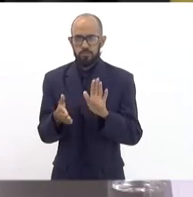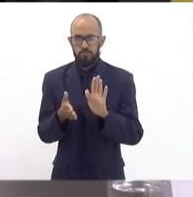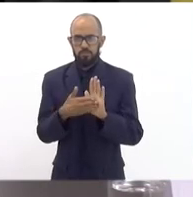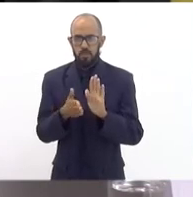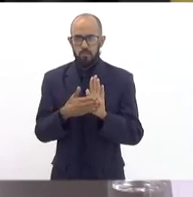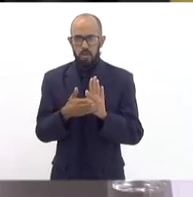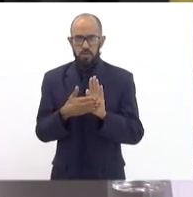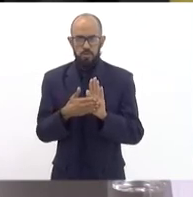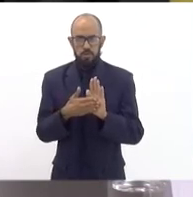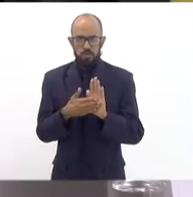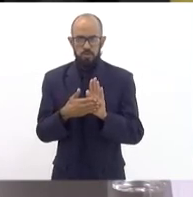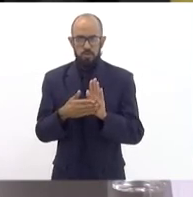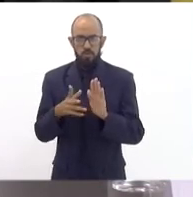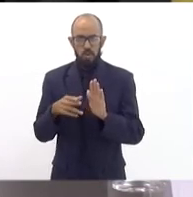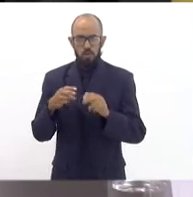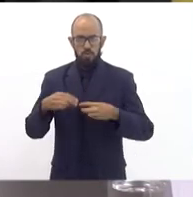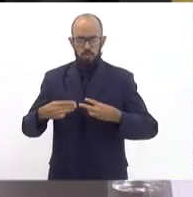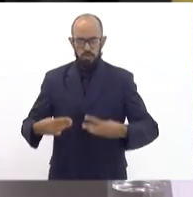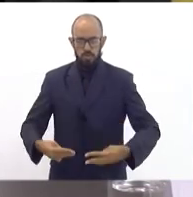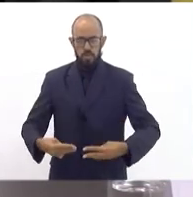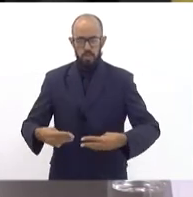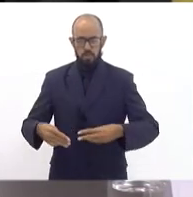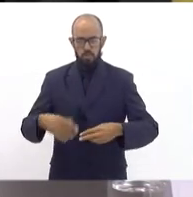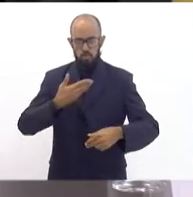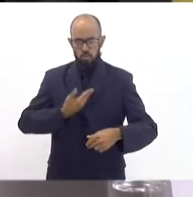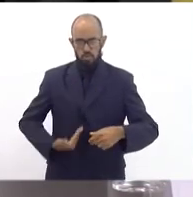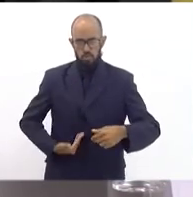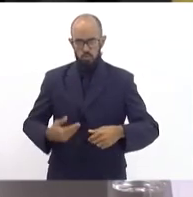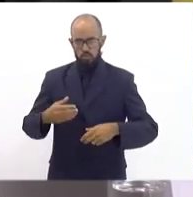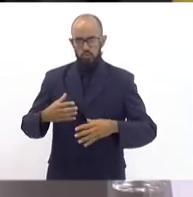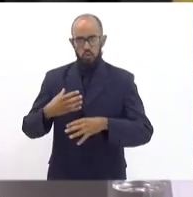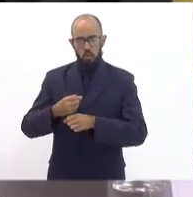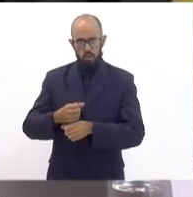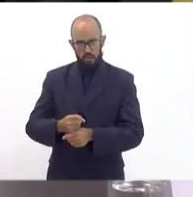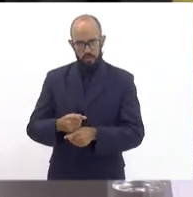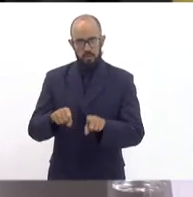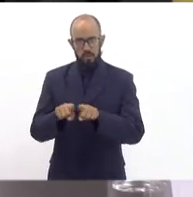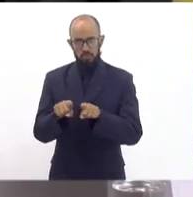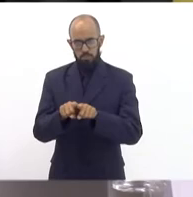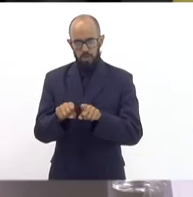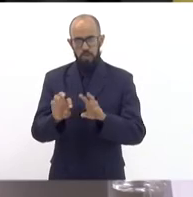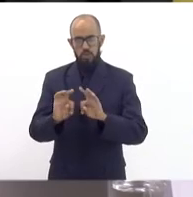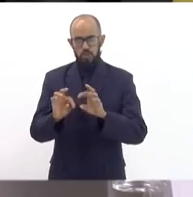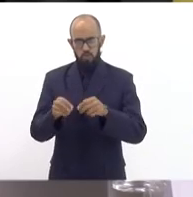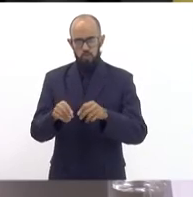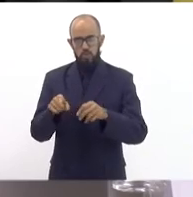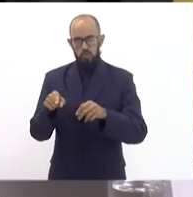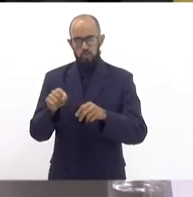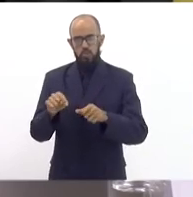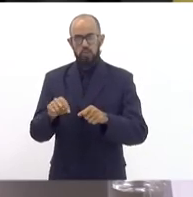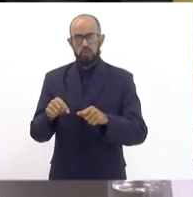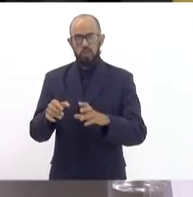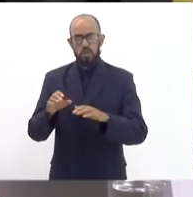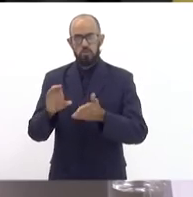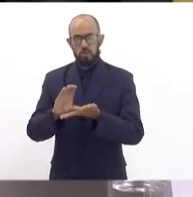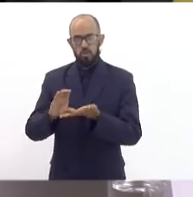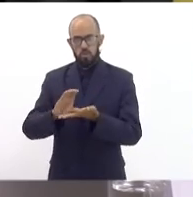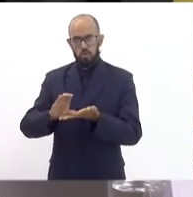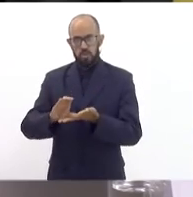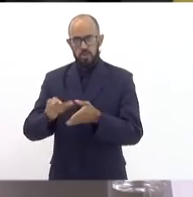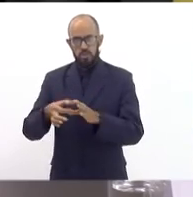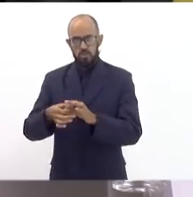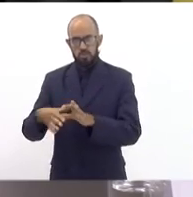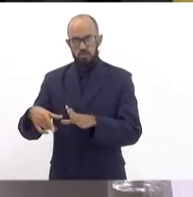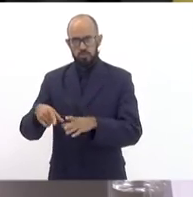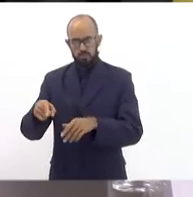propostas, assim como o Ministério Público de Contas também. E tudo isso é levado ao corpo deliberativo, aos conselheiros que votam, né,